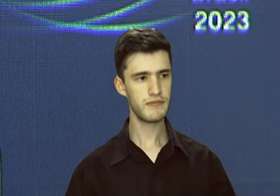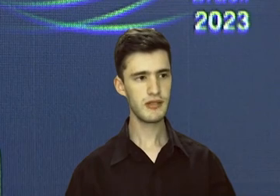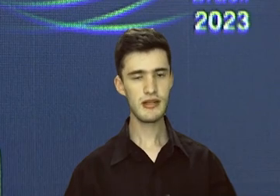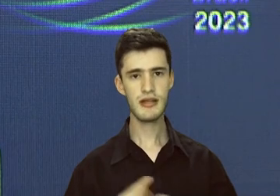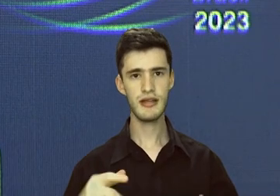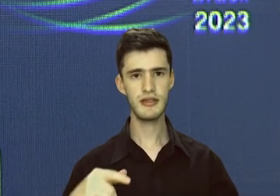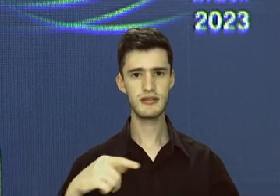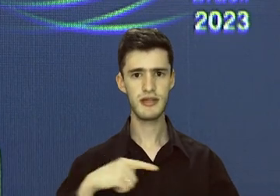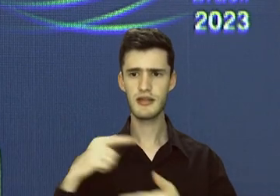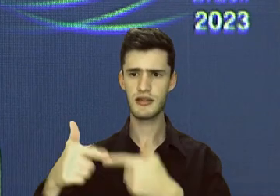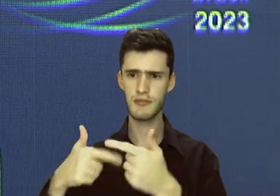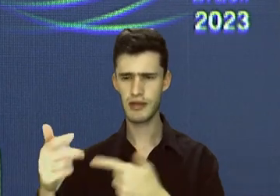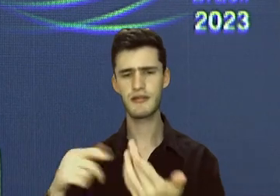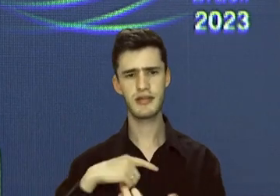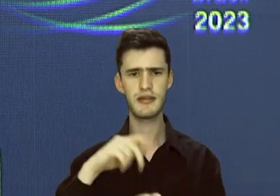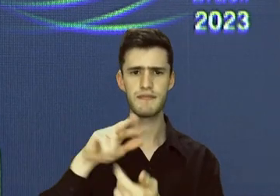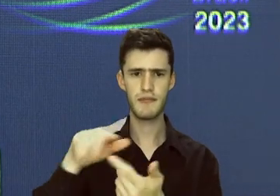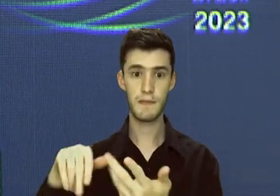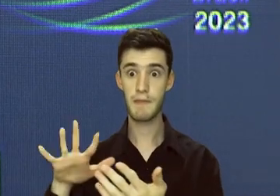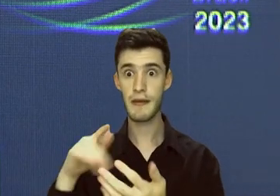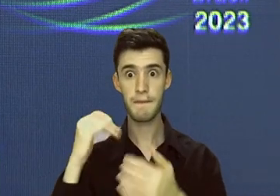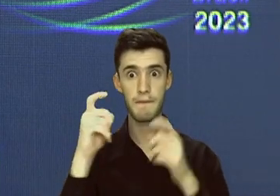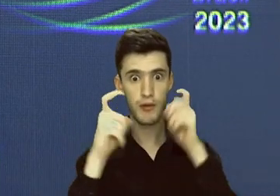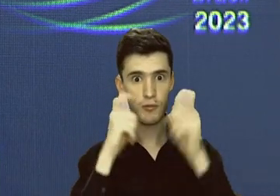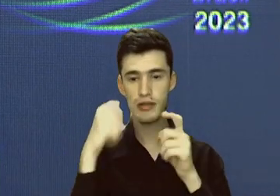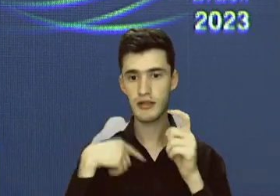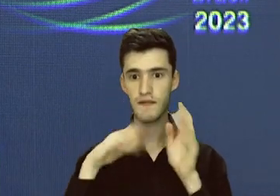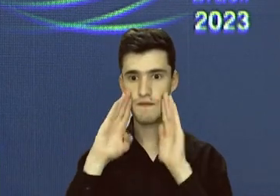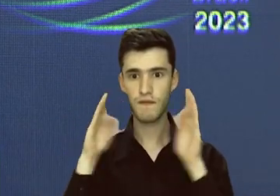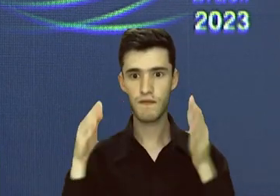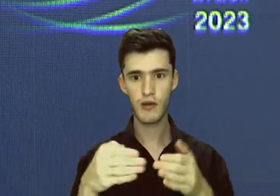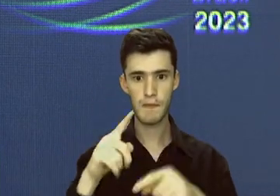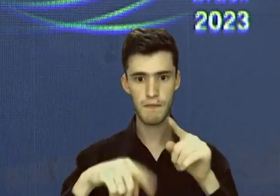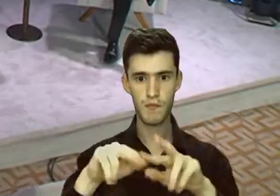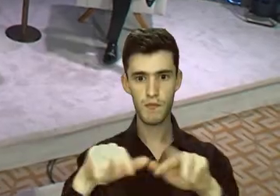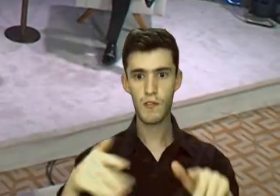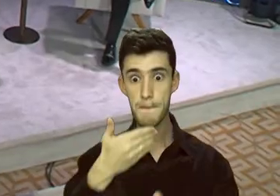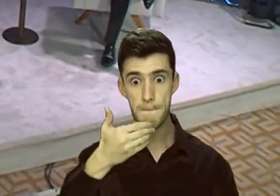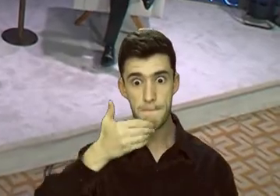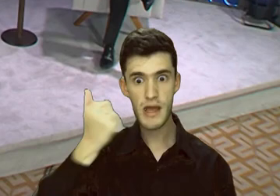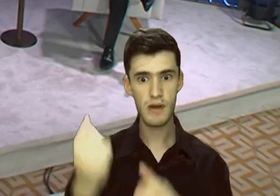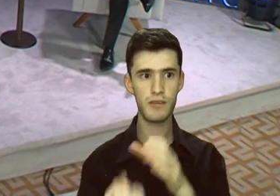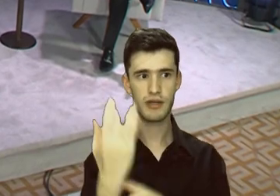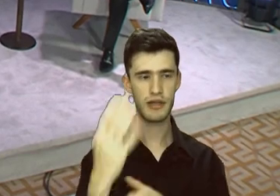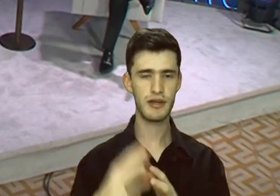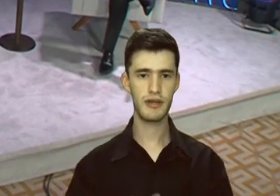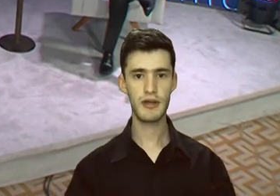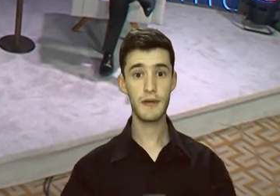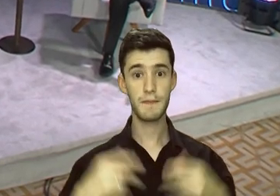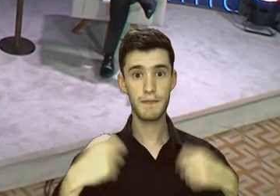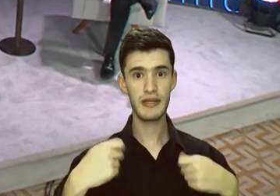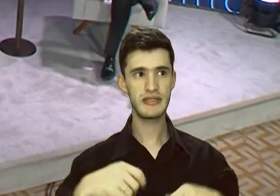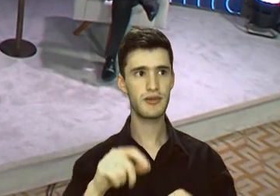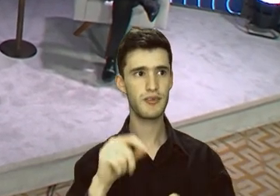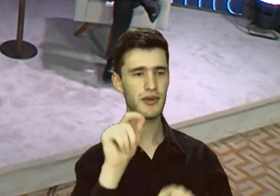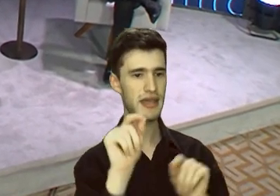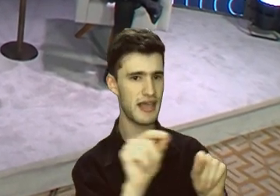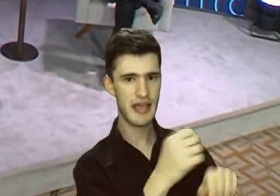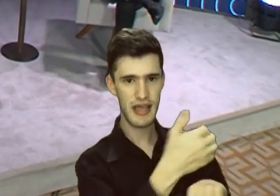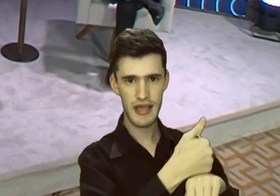sempre preocupado em criar o melhor produto possível e a gente precisa dos talentos que que estão ali por trás da da criação de produtos tecnologia